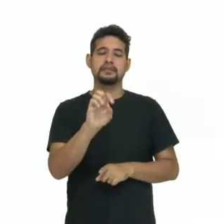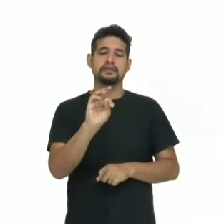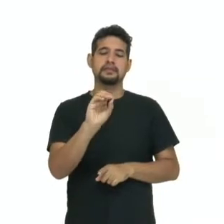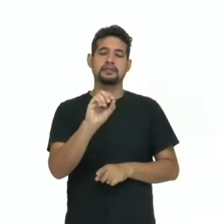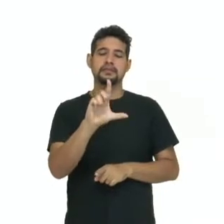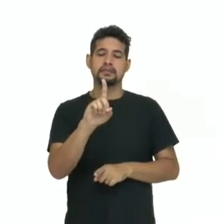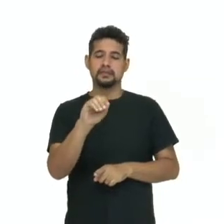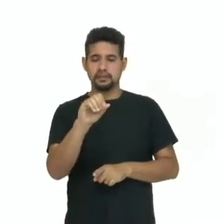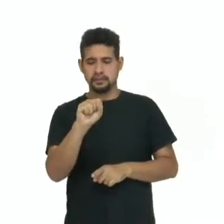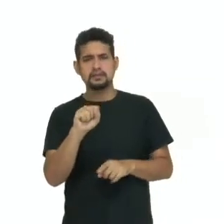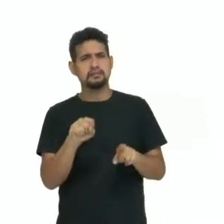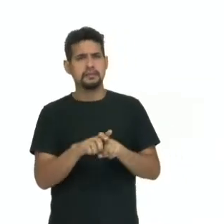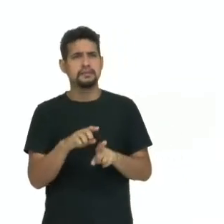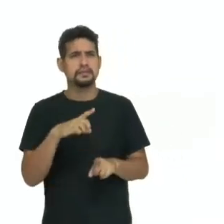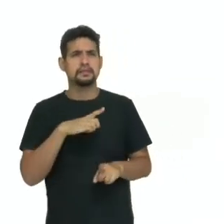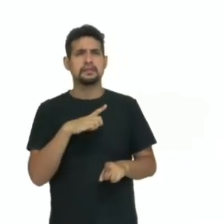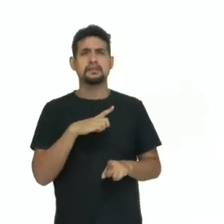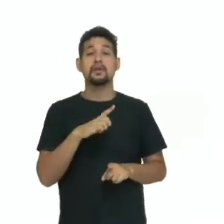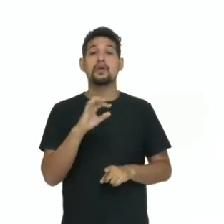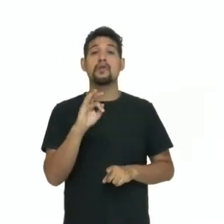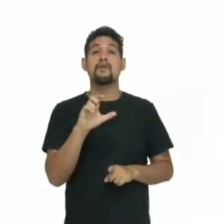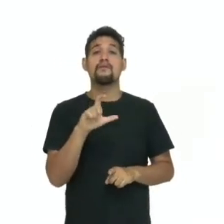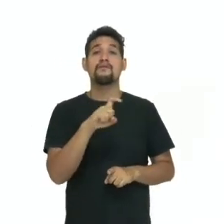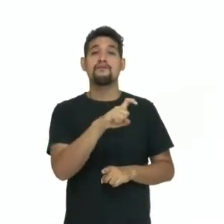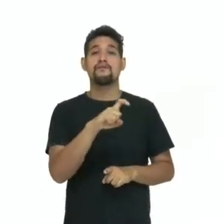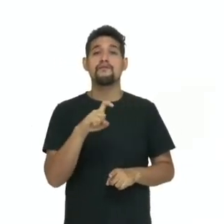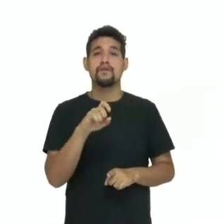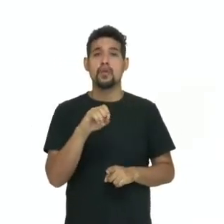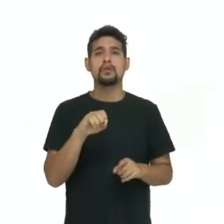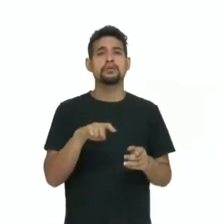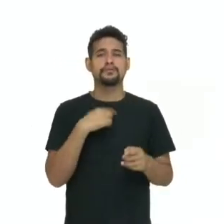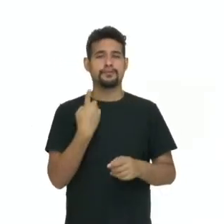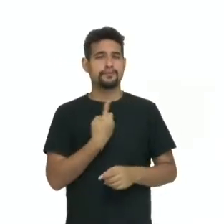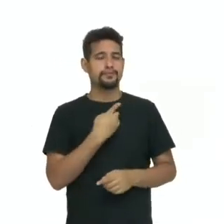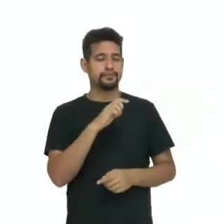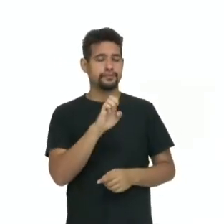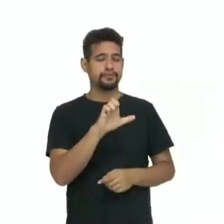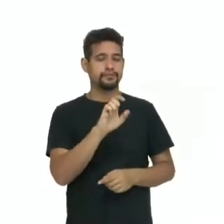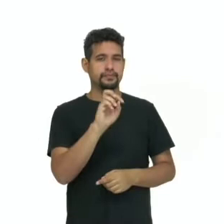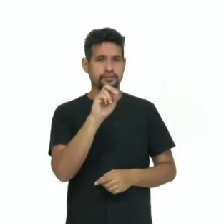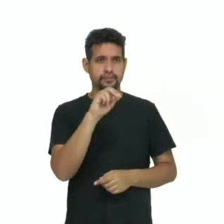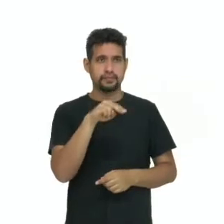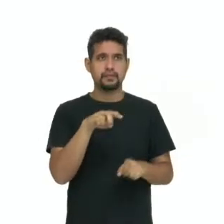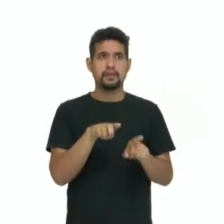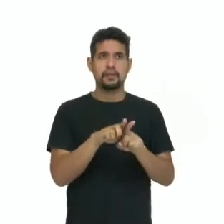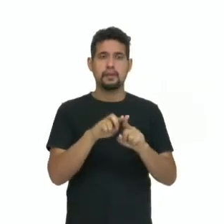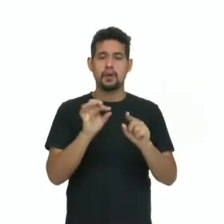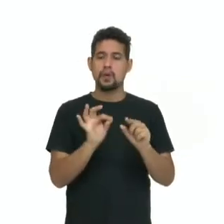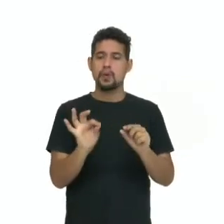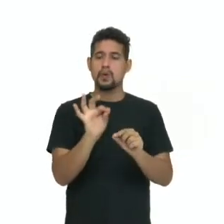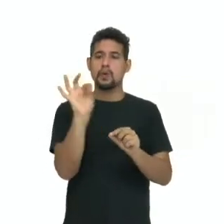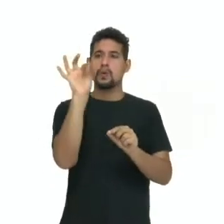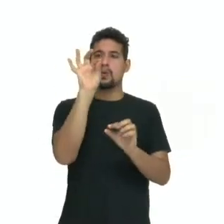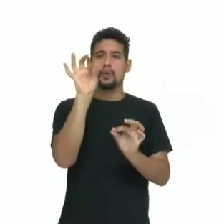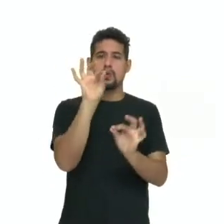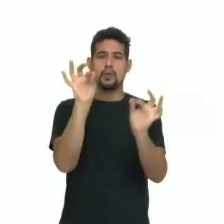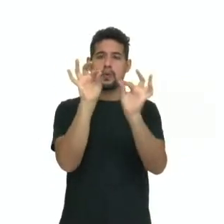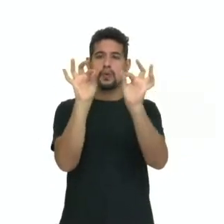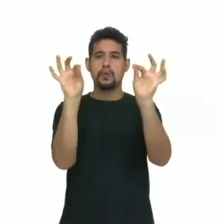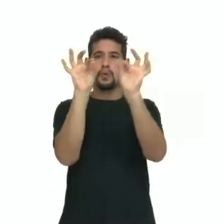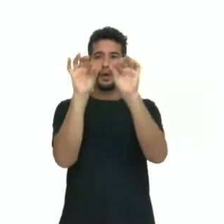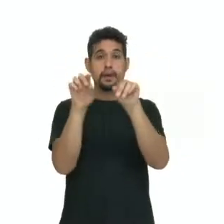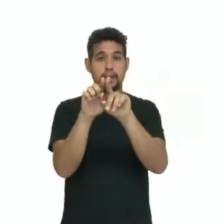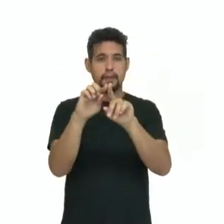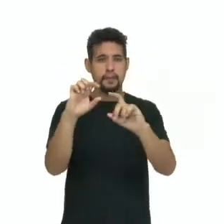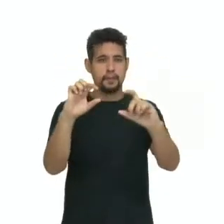inertes, temos o fluxo aqui dos nossos elétrons, ânodo aqui o gerador, que pode ser uma pilha. Então,